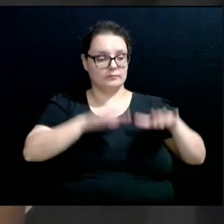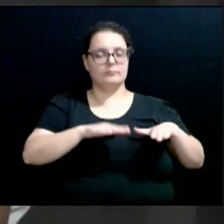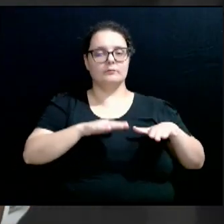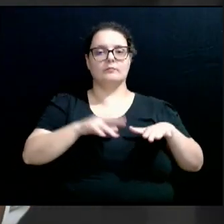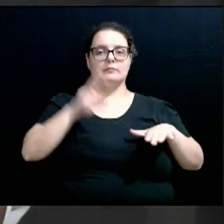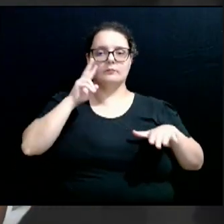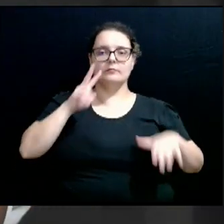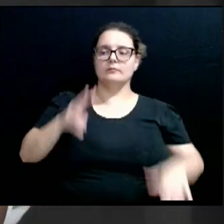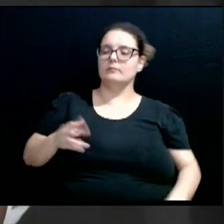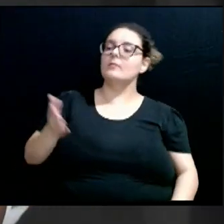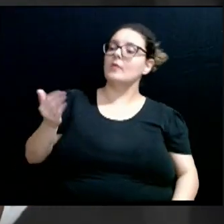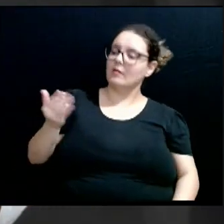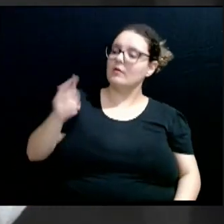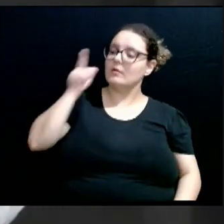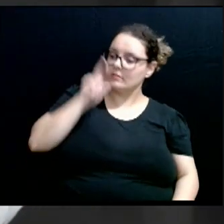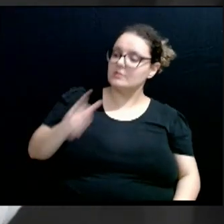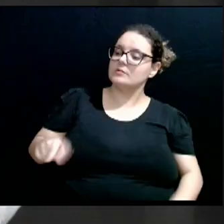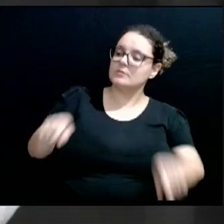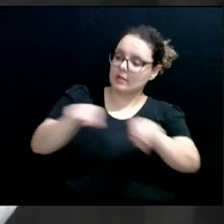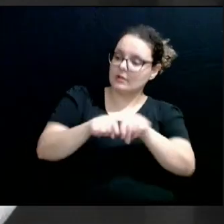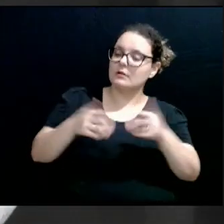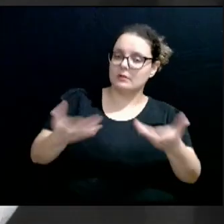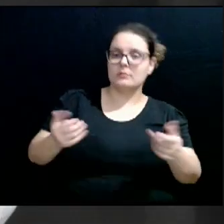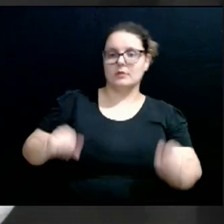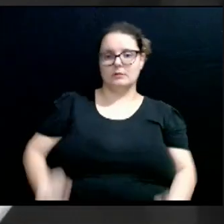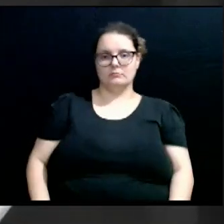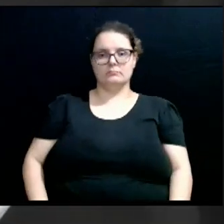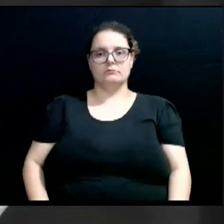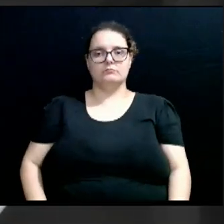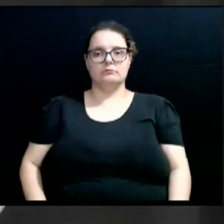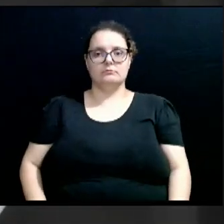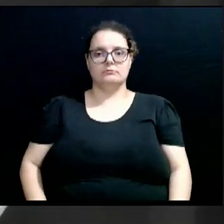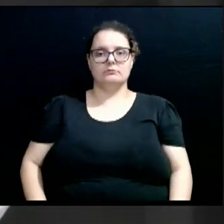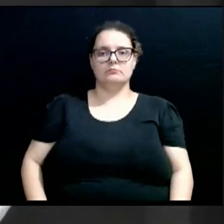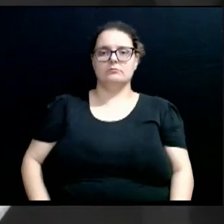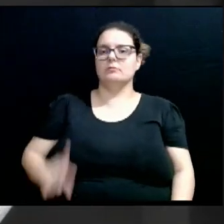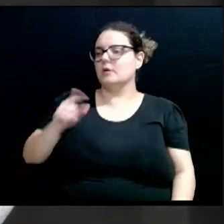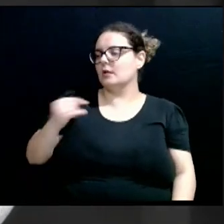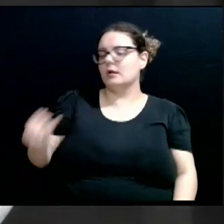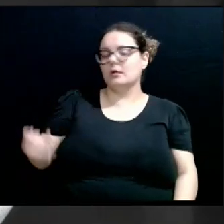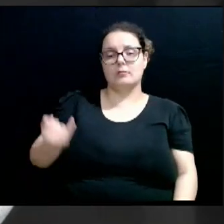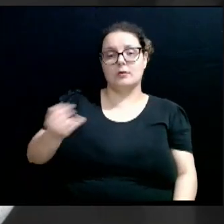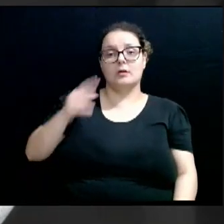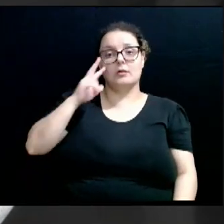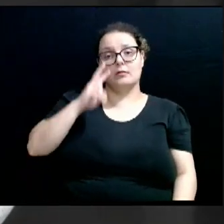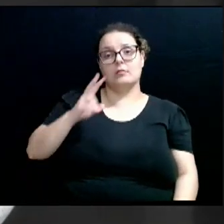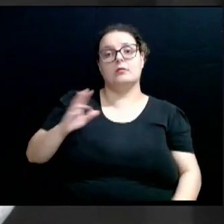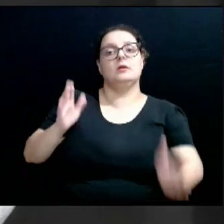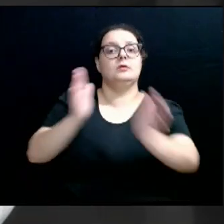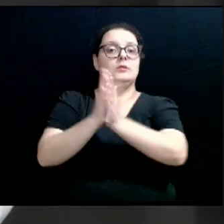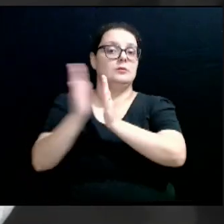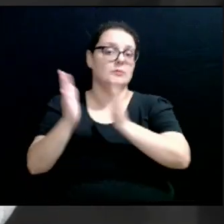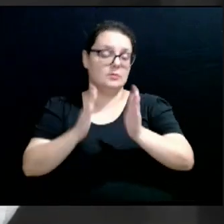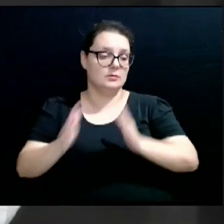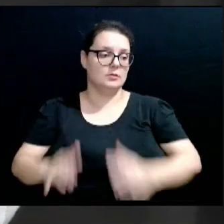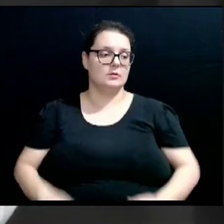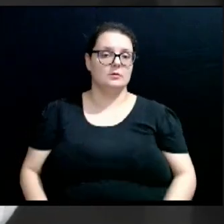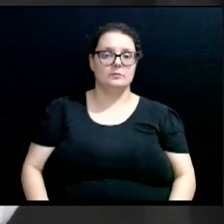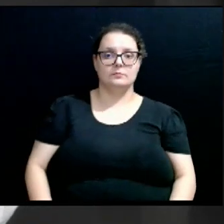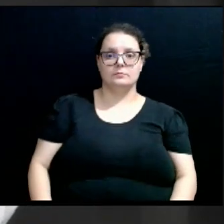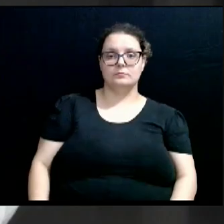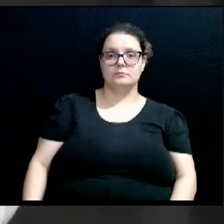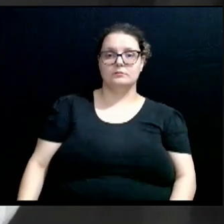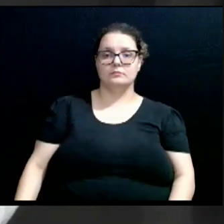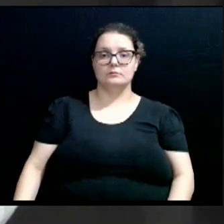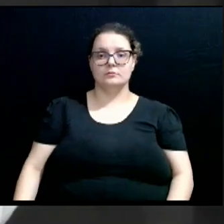vocês conseguem. E é importantíssimo. Eu vejo isso na biblioteca, quando teve uma visita de